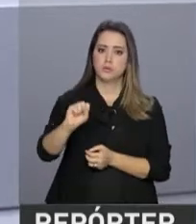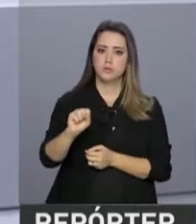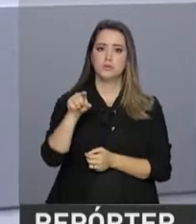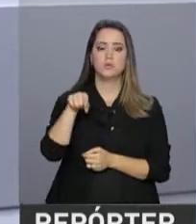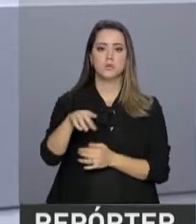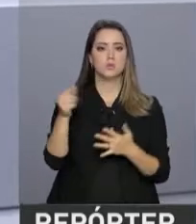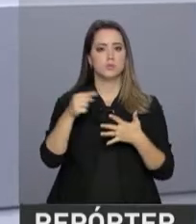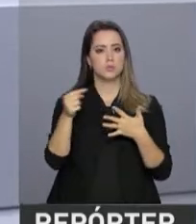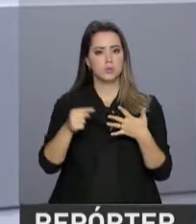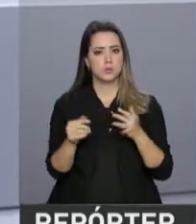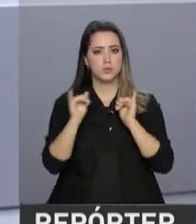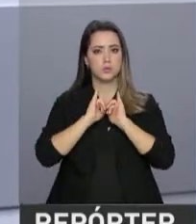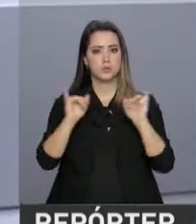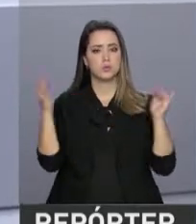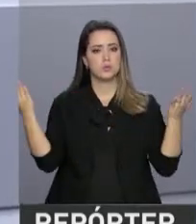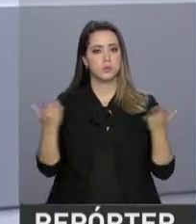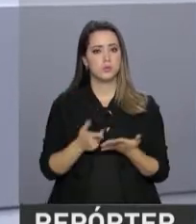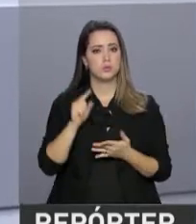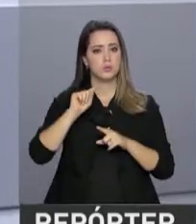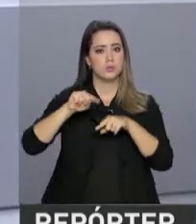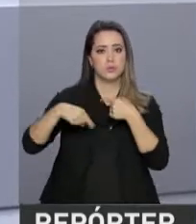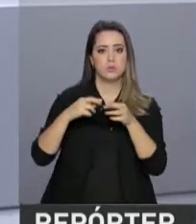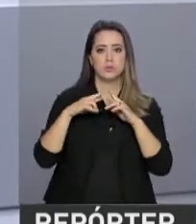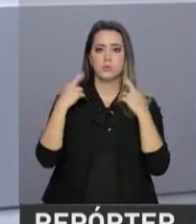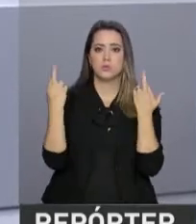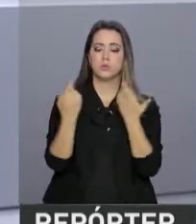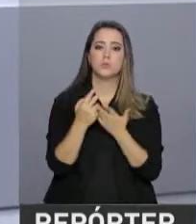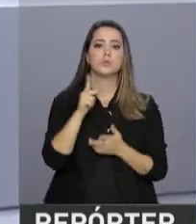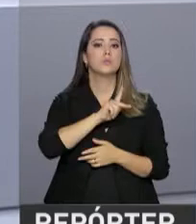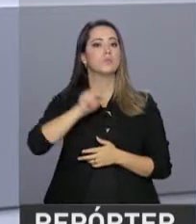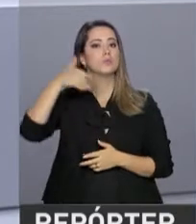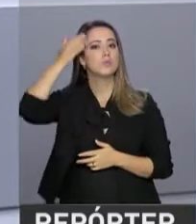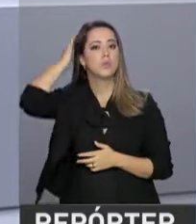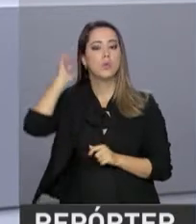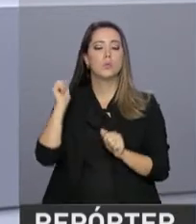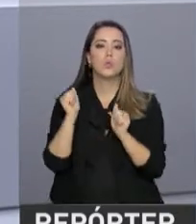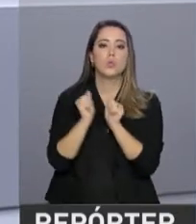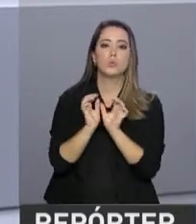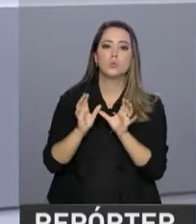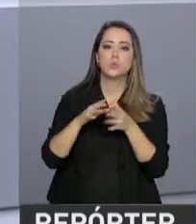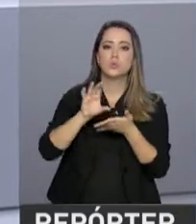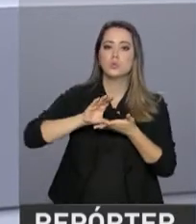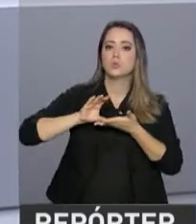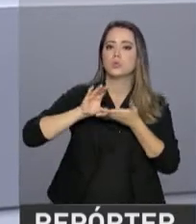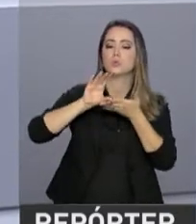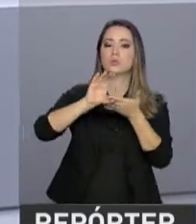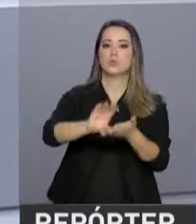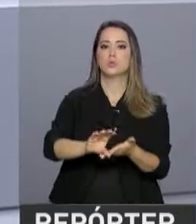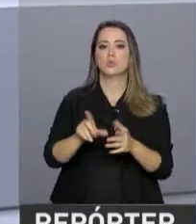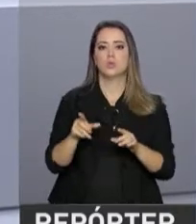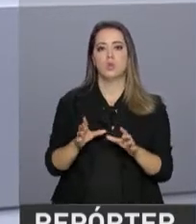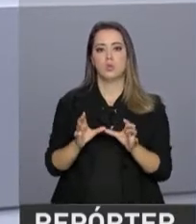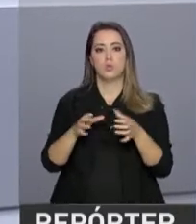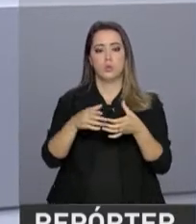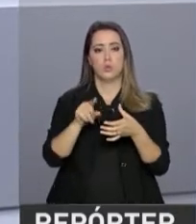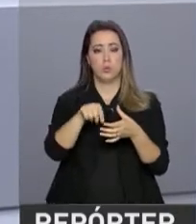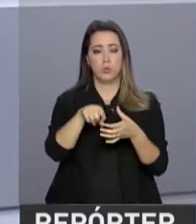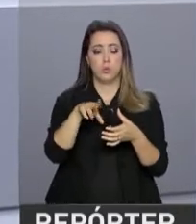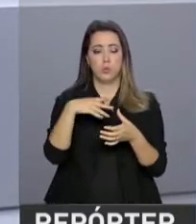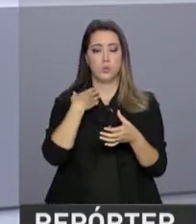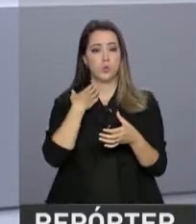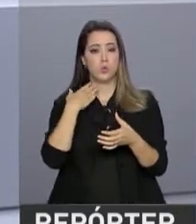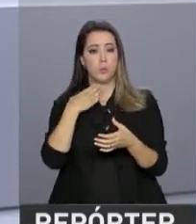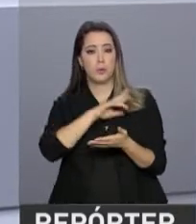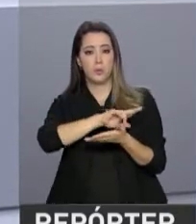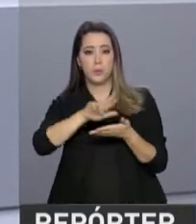algumas das medidas anunciadas hoje após reunião do presidente michel temer com os conselhos deliberativos da superintendência de desenvolvimento